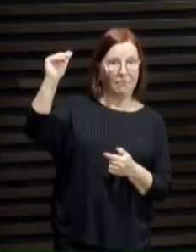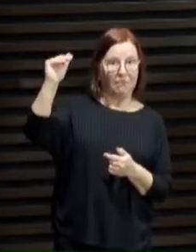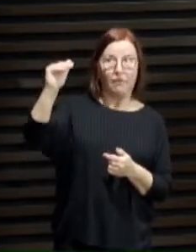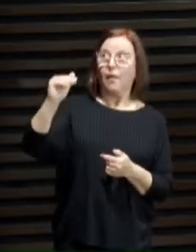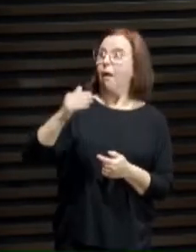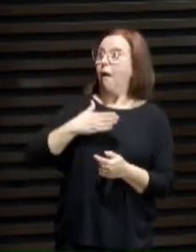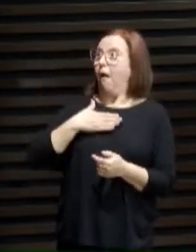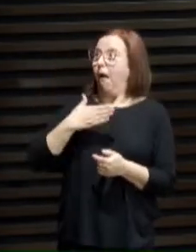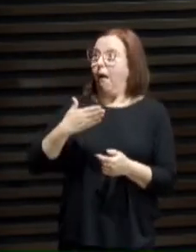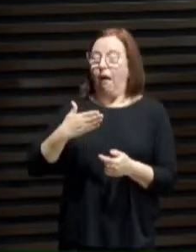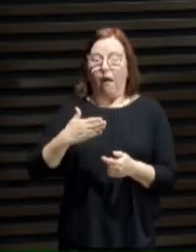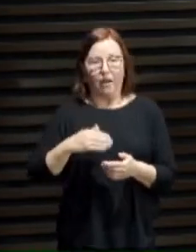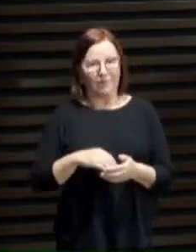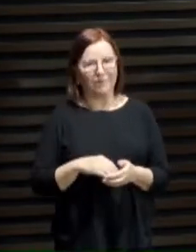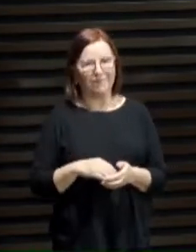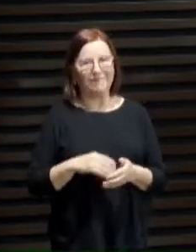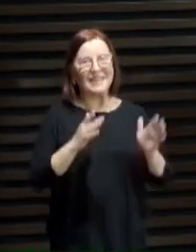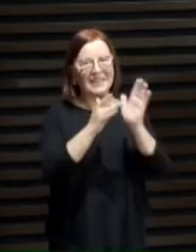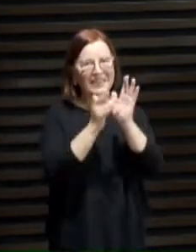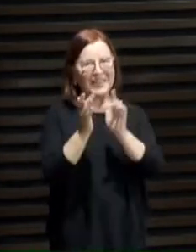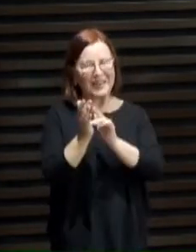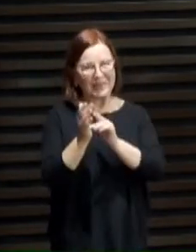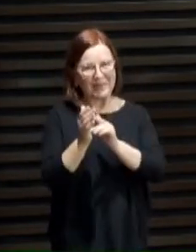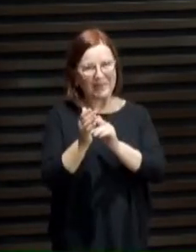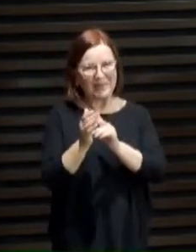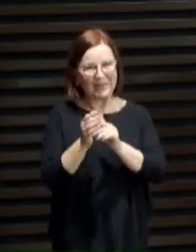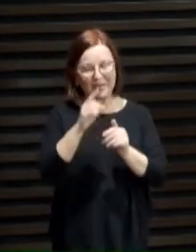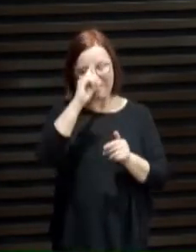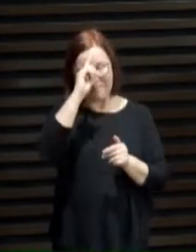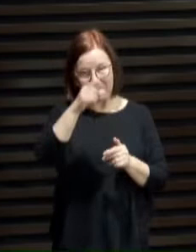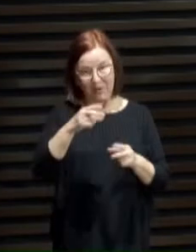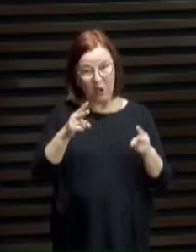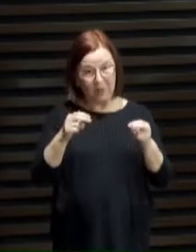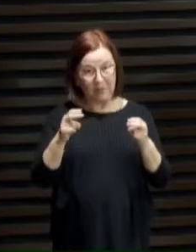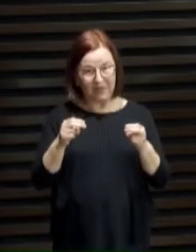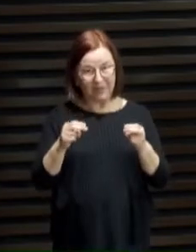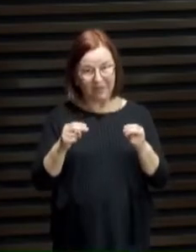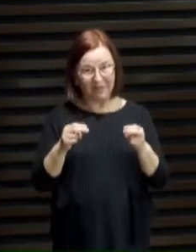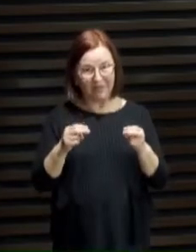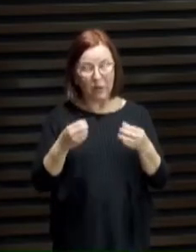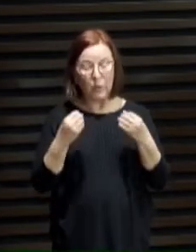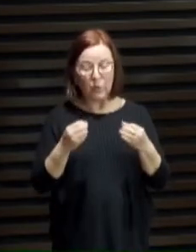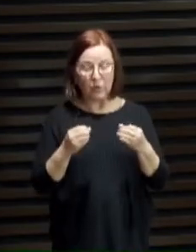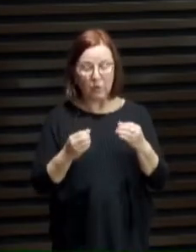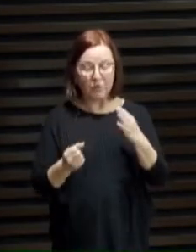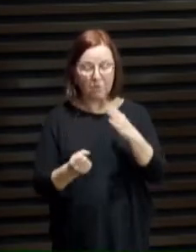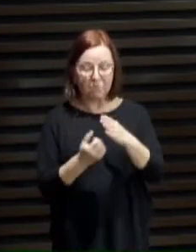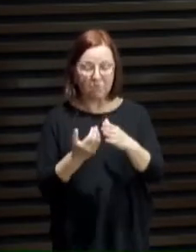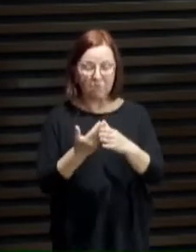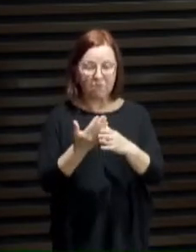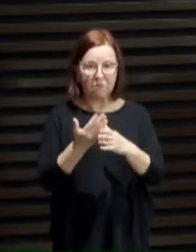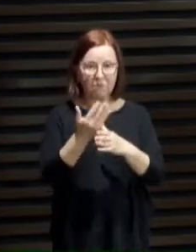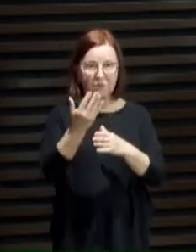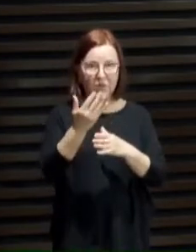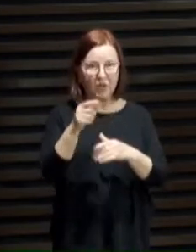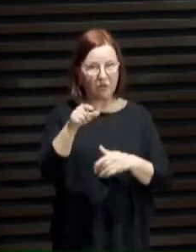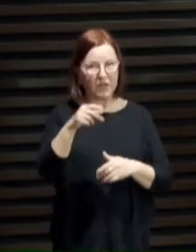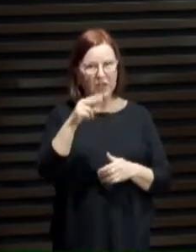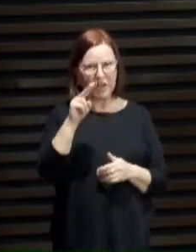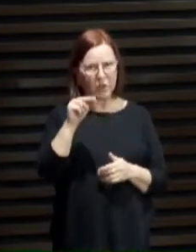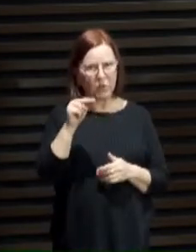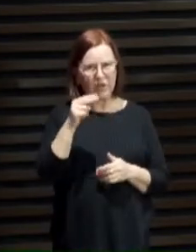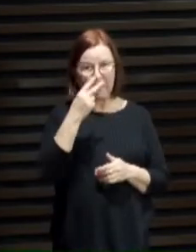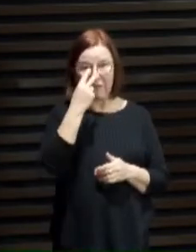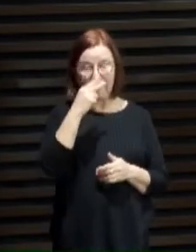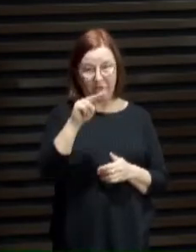uau! Por isso Jesus está dizendo: observe como cresce um lírio do campo. E você nunca vai ver um lírio do campo dizendo assim: